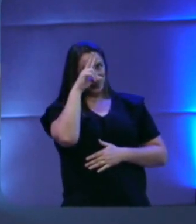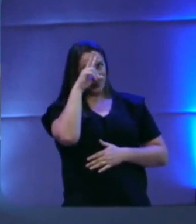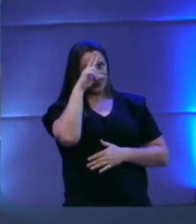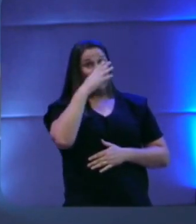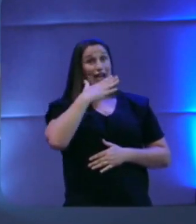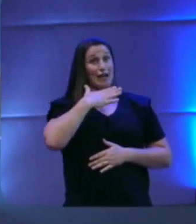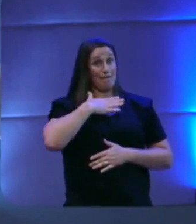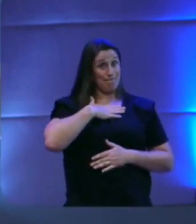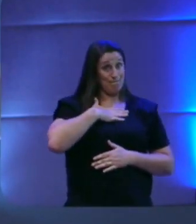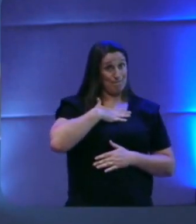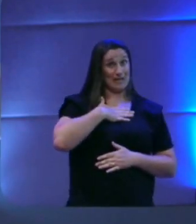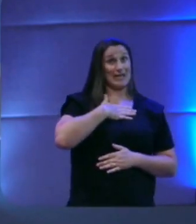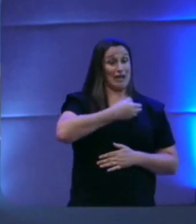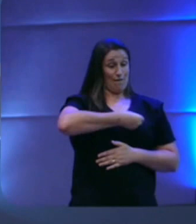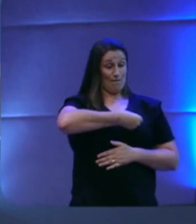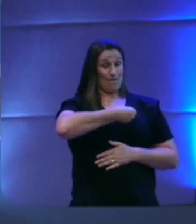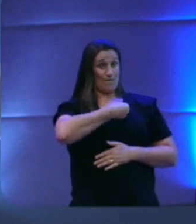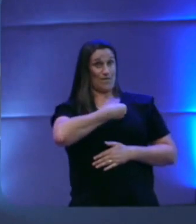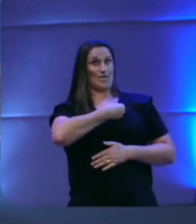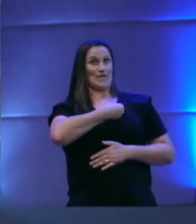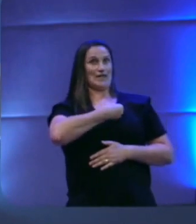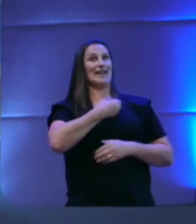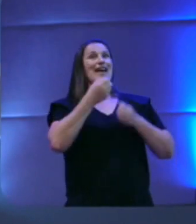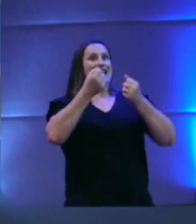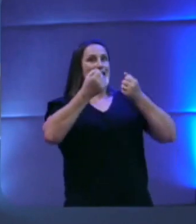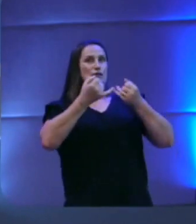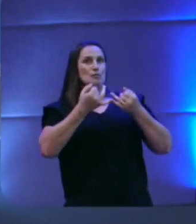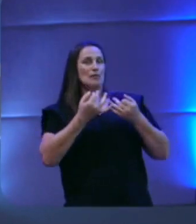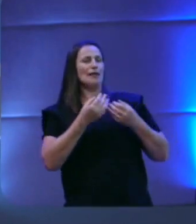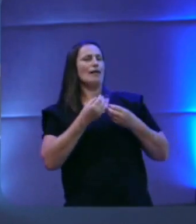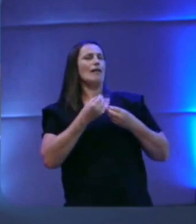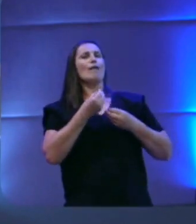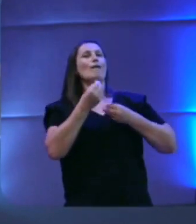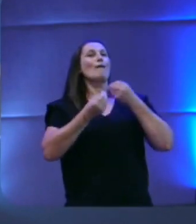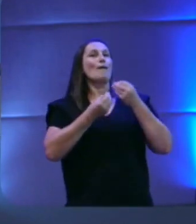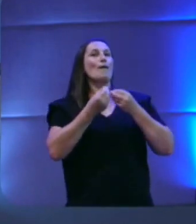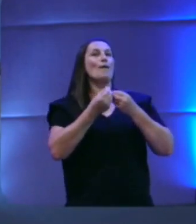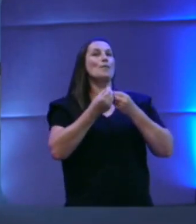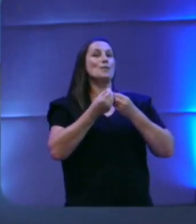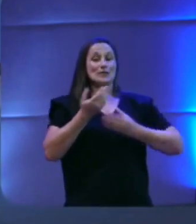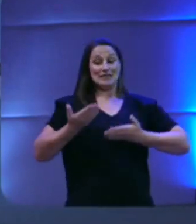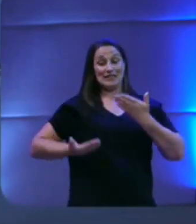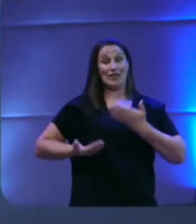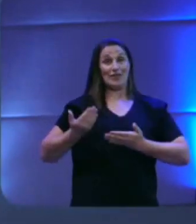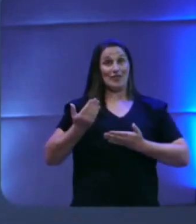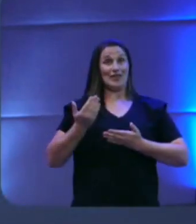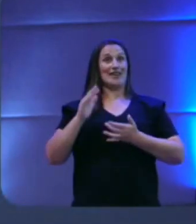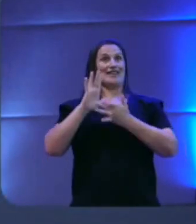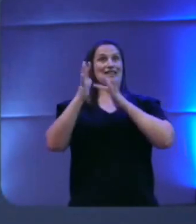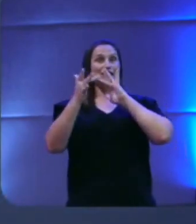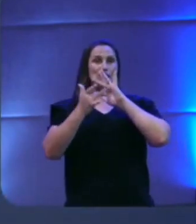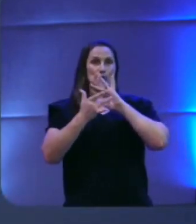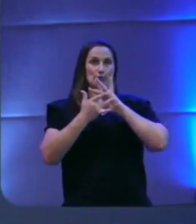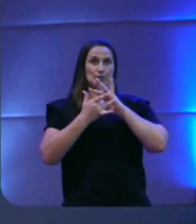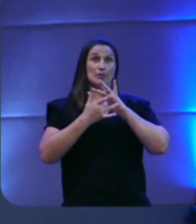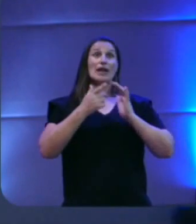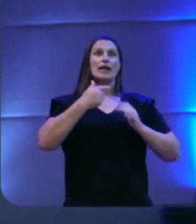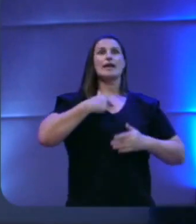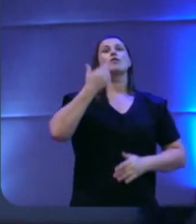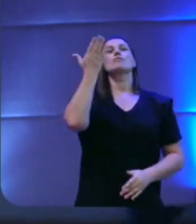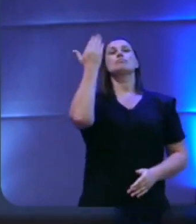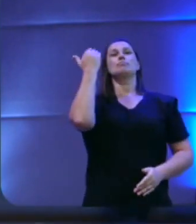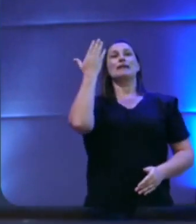muito sobre aprender a seguir a Jesus através da palavra de Deus. Eu cresci num lar católico, cresci como um